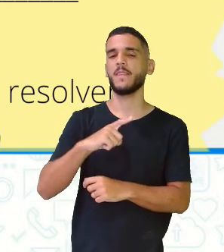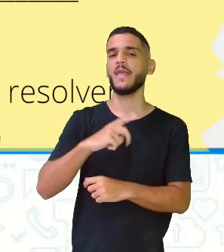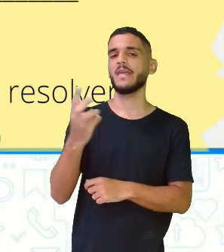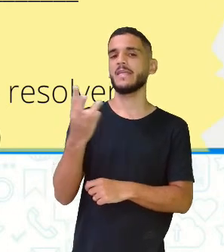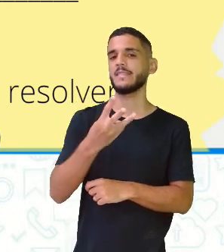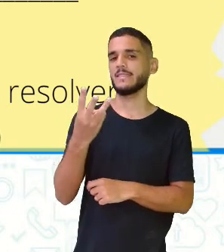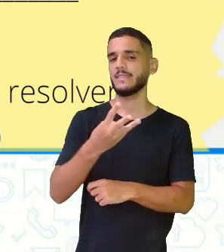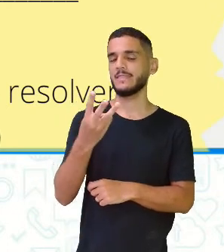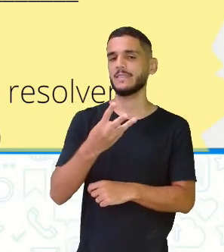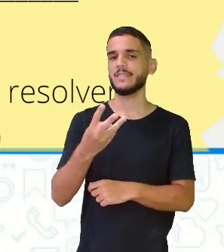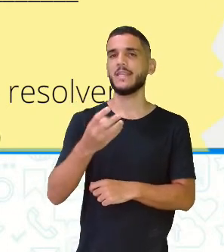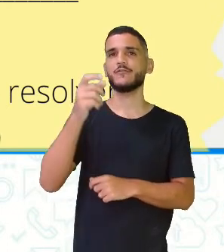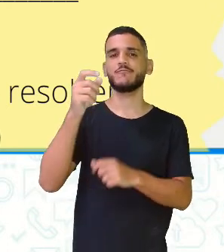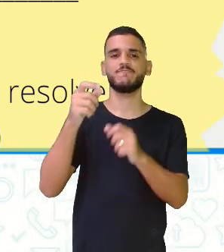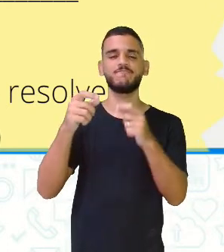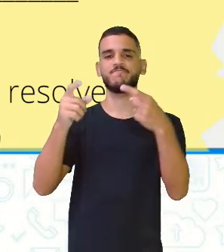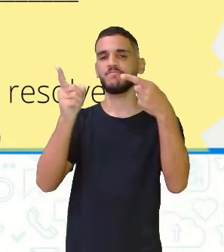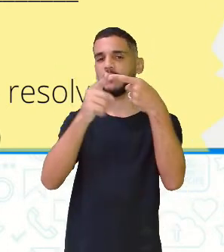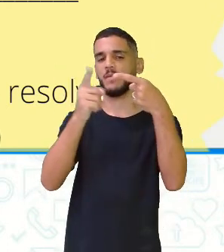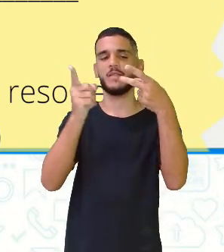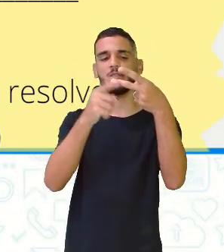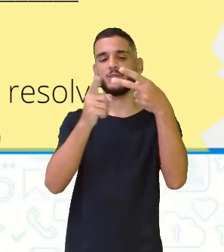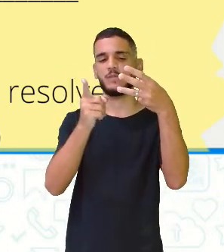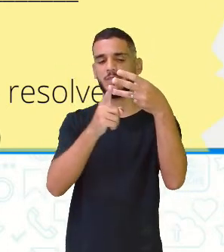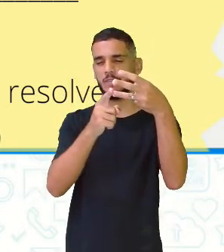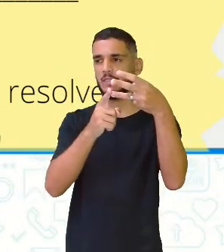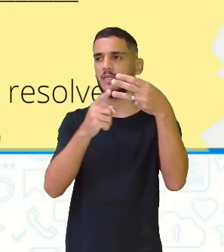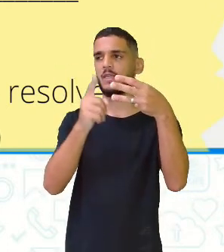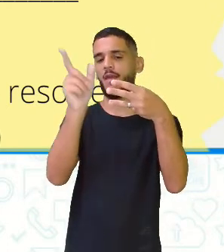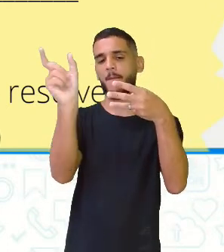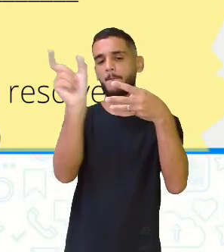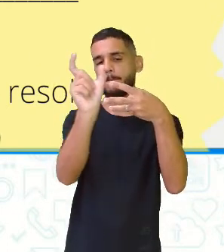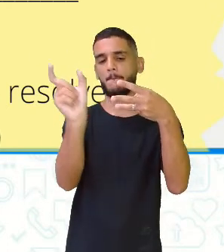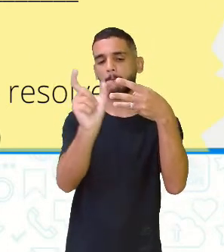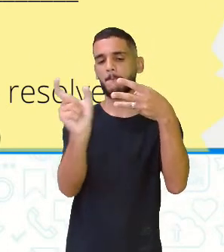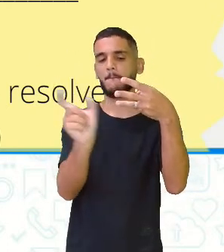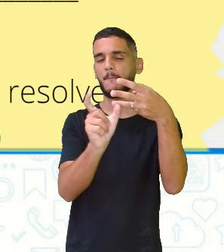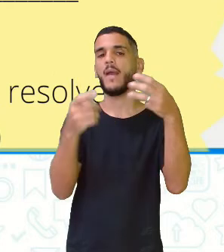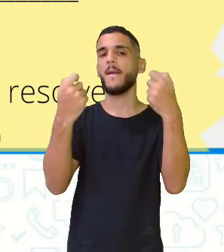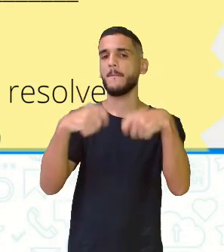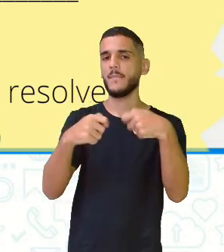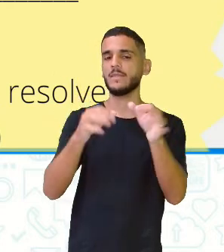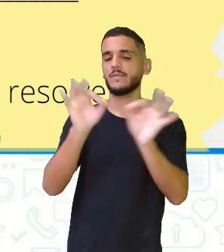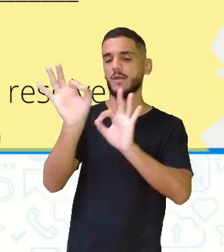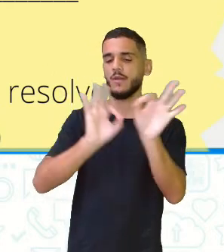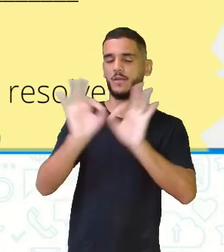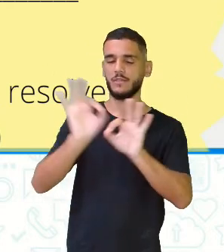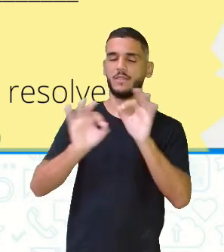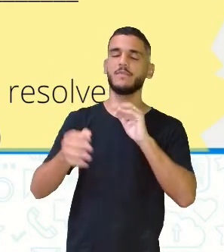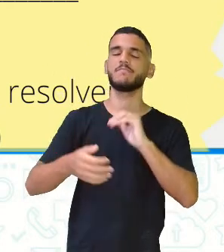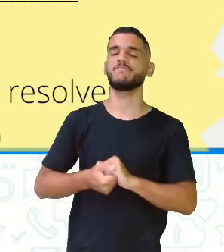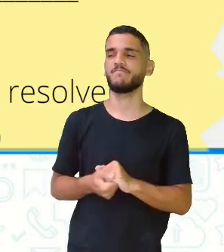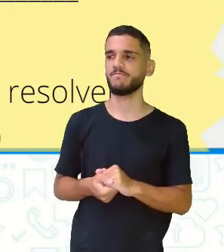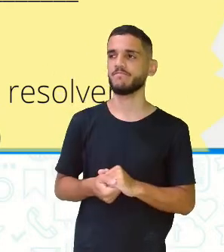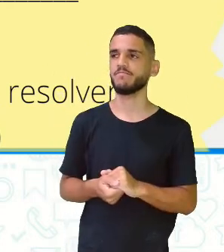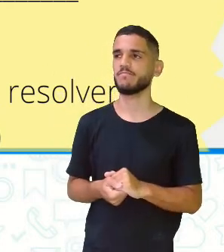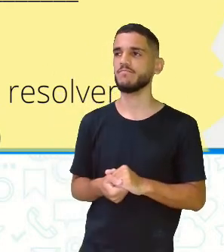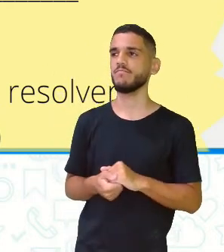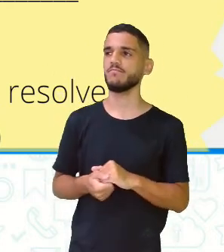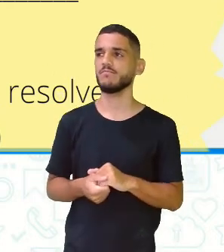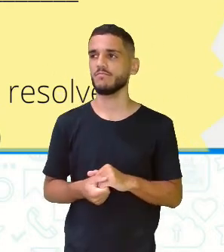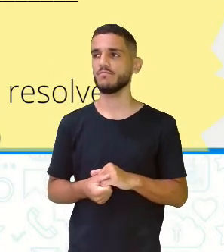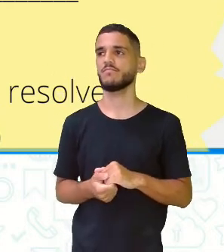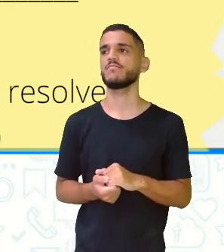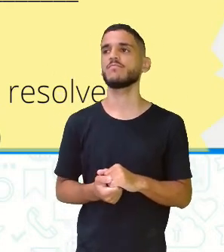3 sentenças. A primeira é tenho que vai dar certo. E eu tenho 2 alternativas, esperança e esperança. Qual que está